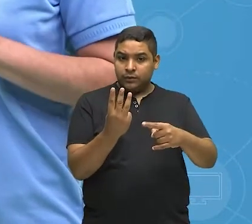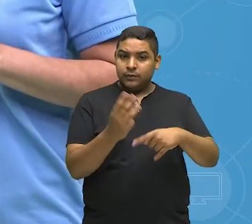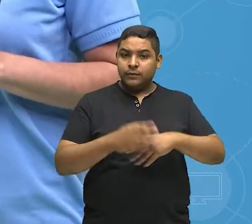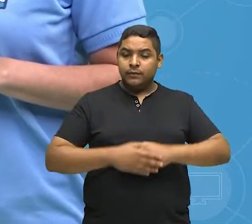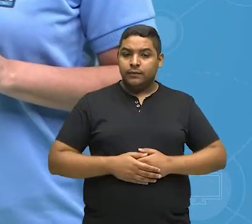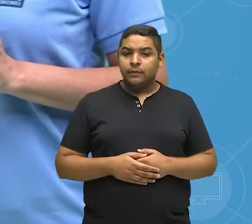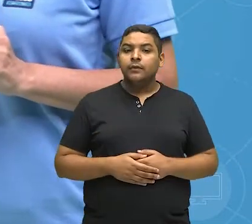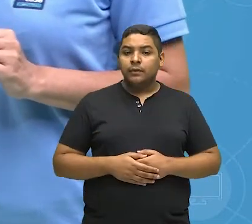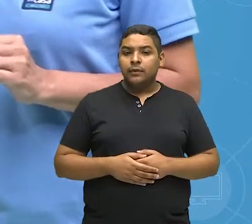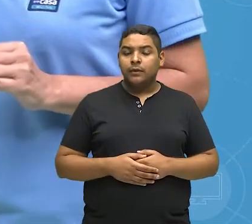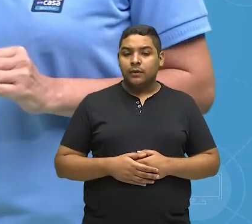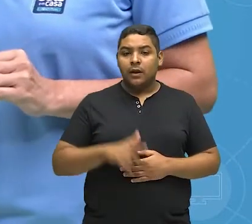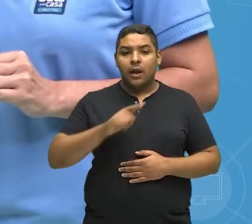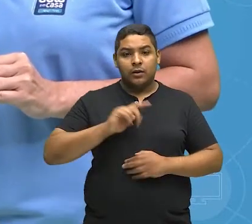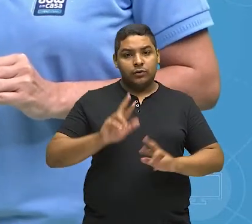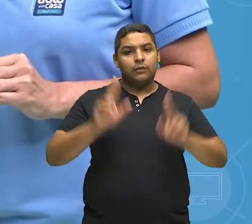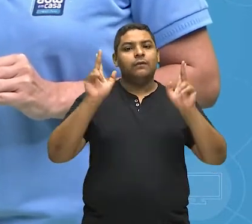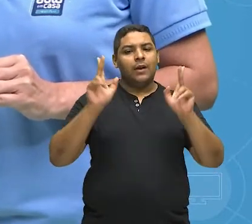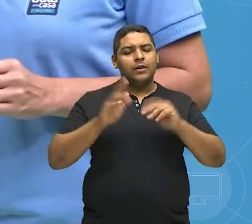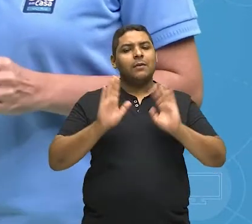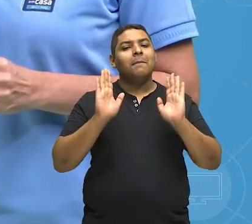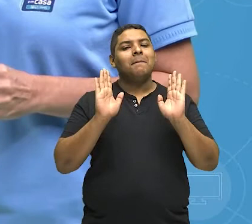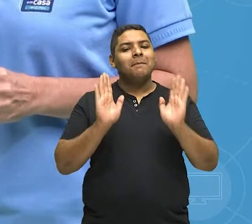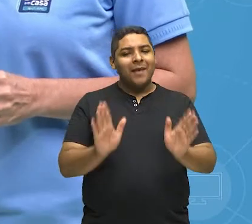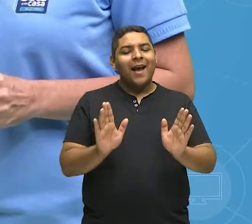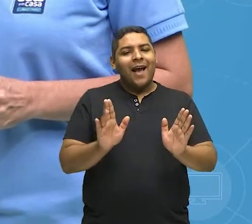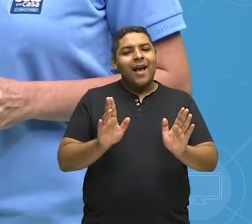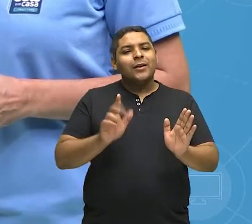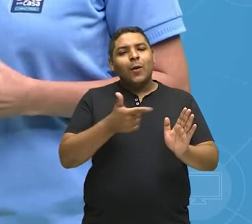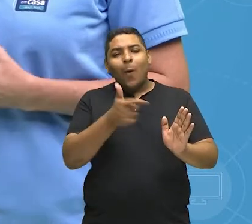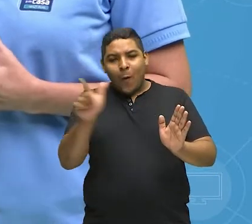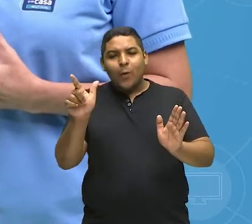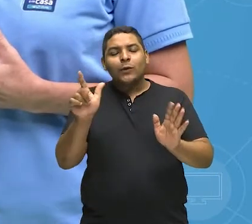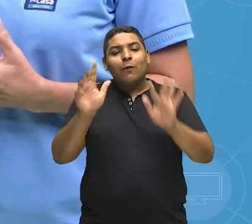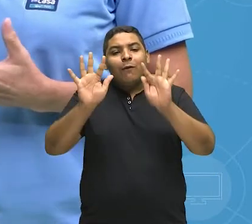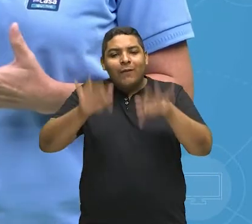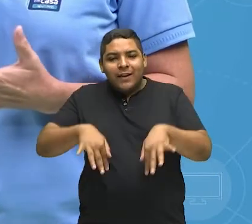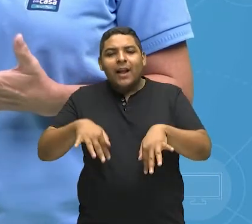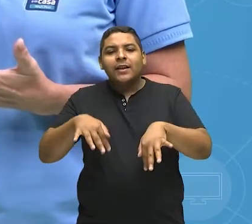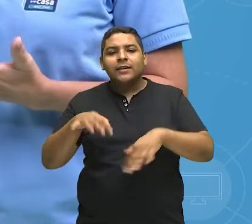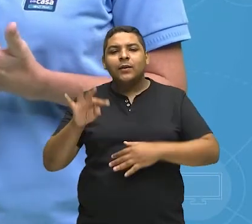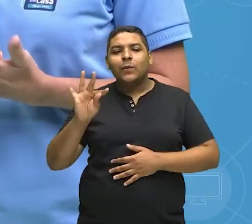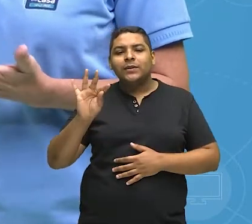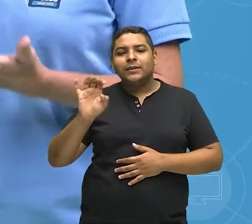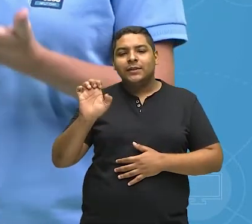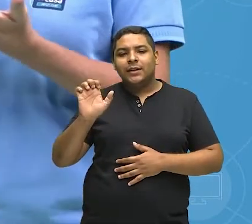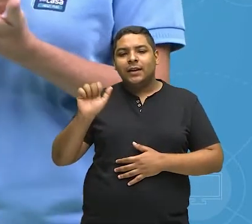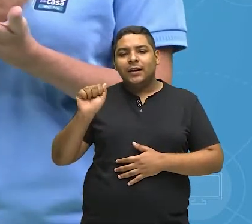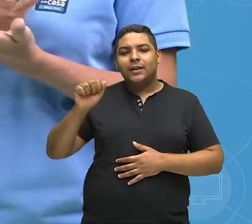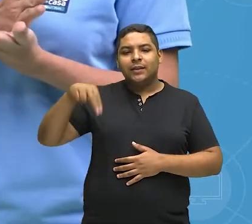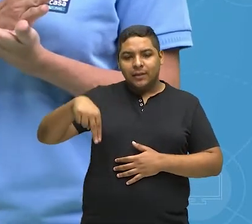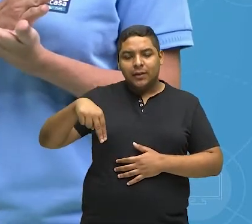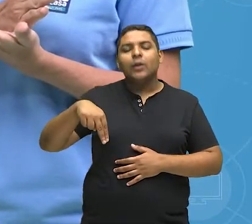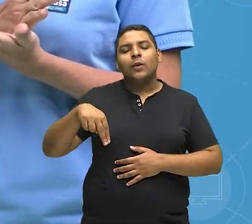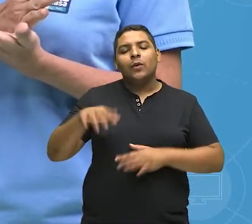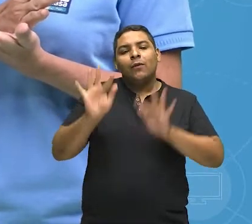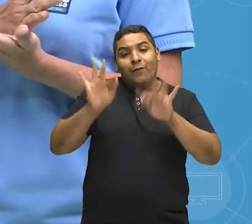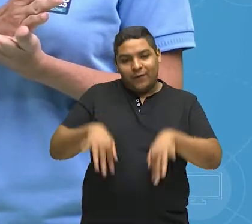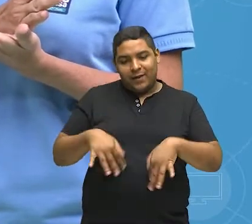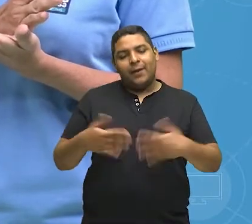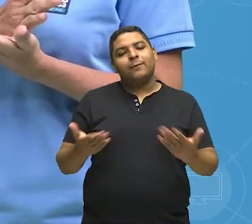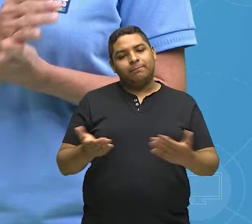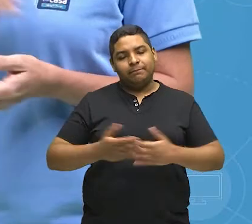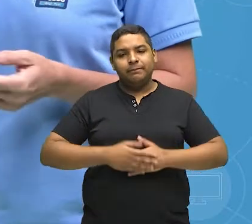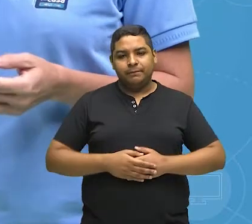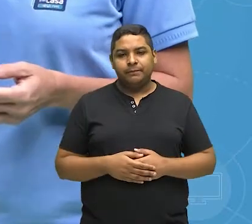são diferentes. Mas os demais sempre finaliza com teen no final. Então, só você lembrar. Você tem que lembrar a primeira parte da palavra,